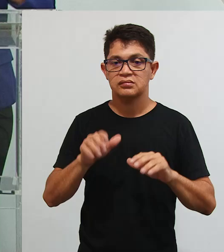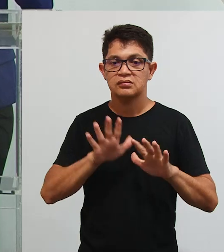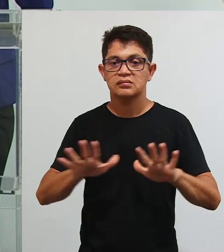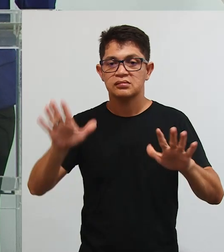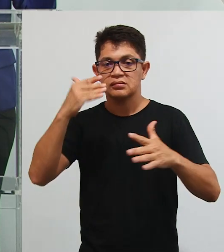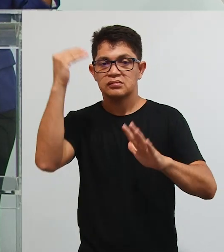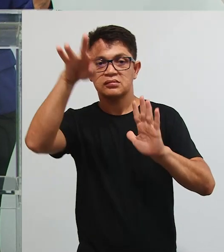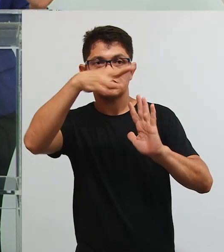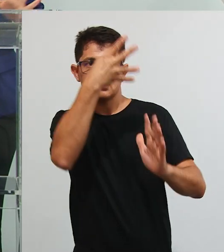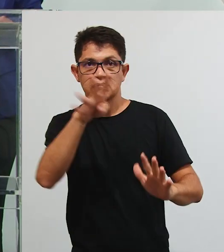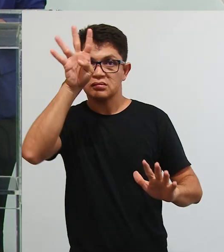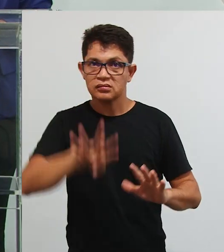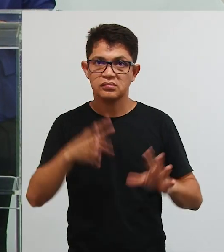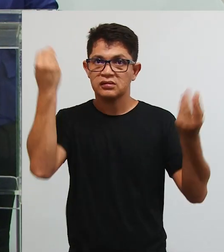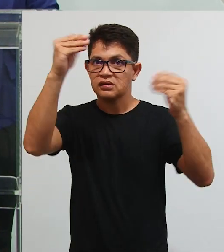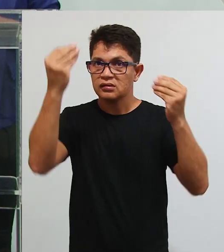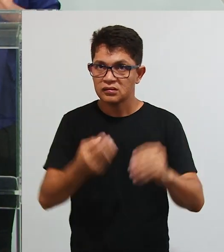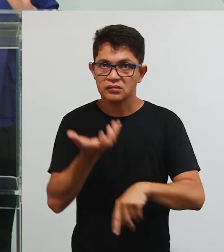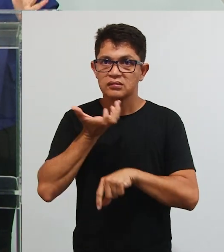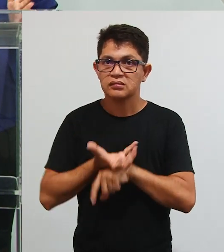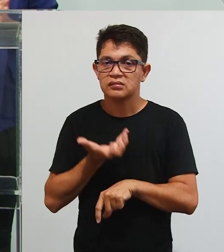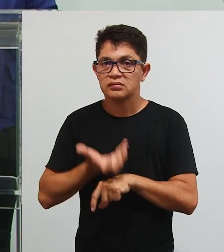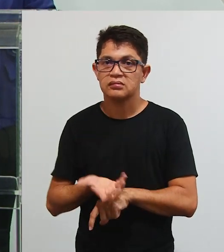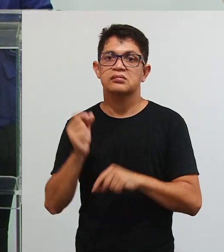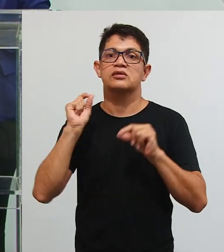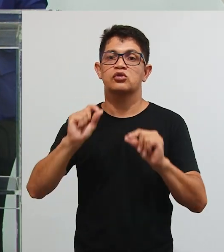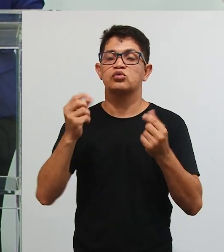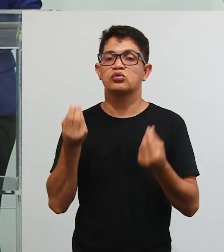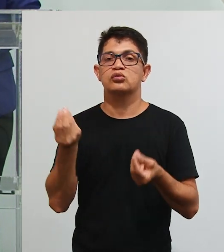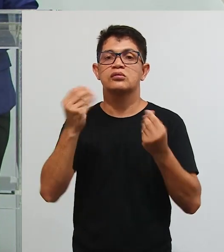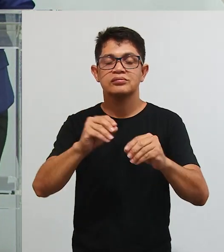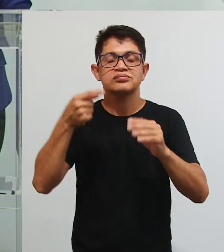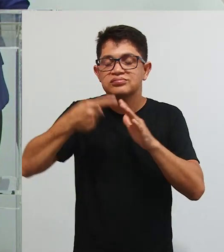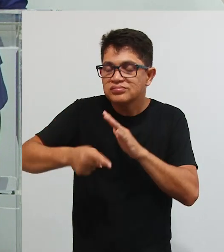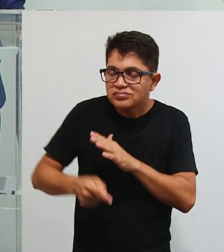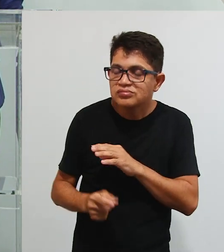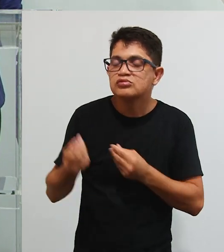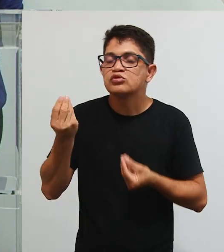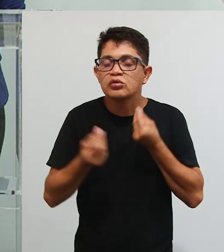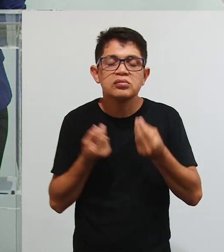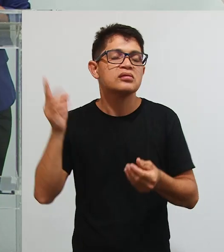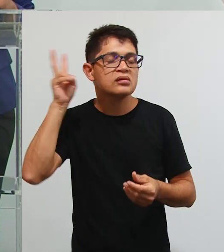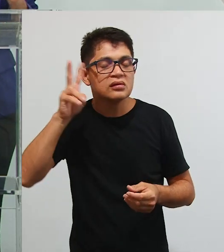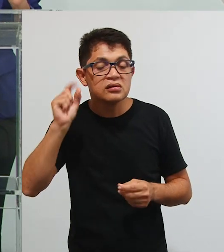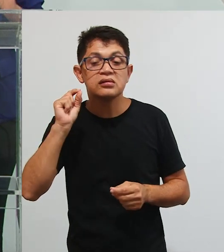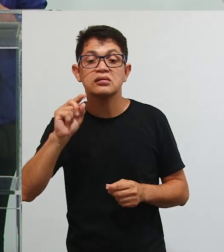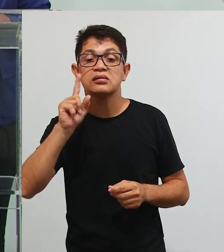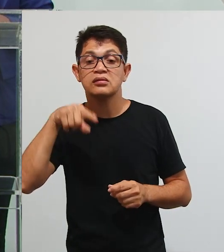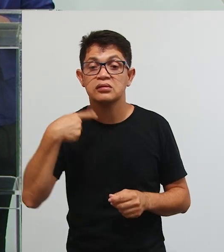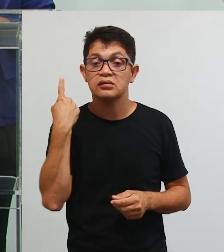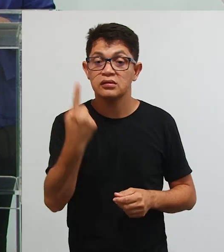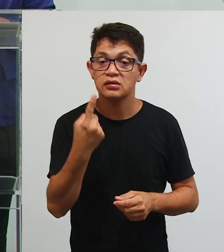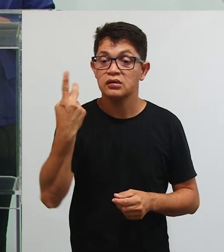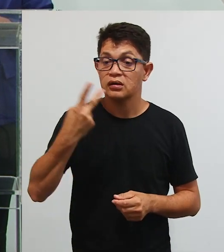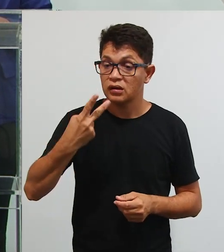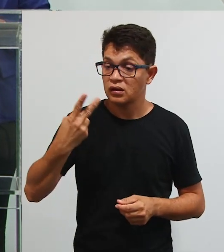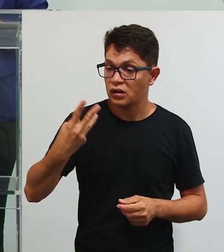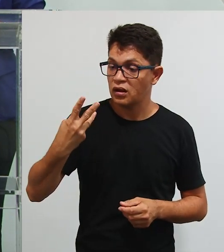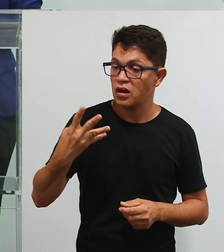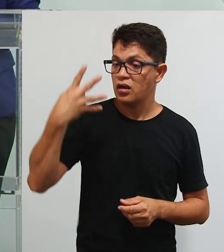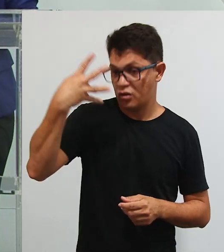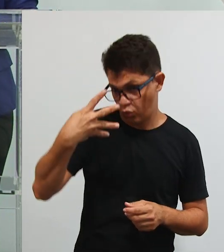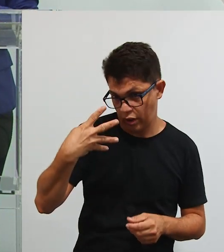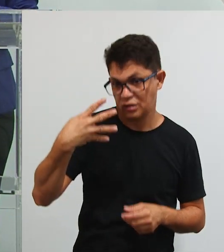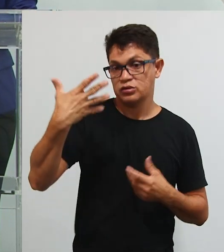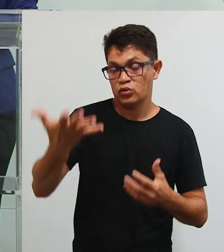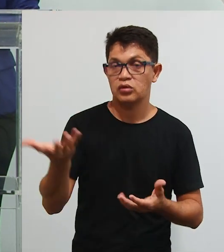do panorama geral da disciplina, algumas áreas que vocês precisarão se aprofundar. Lembrando que nós temos 4